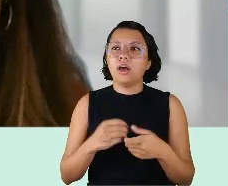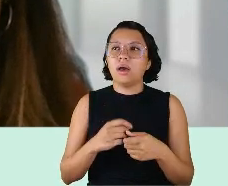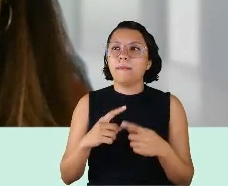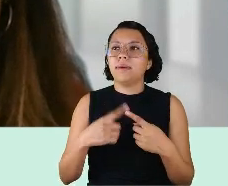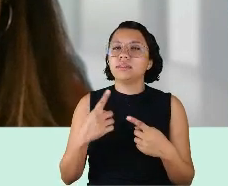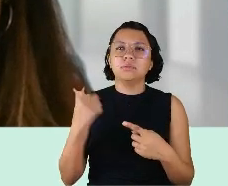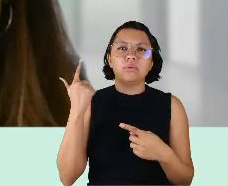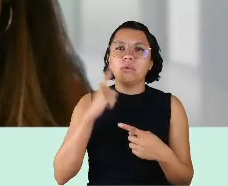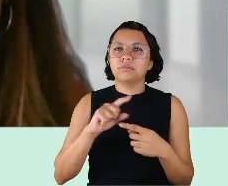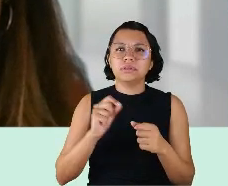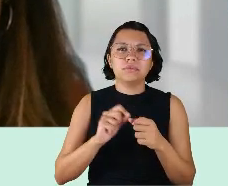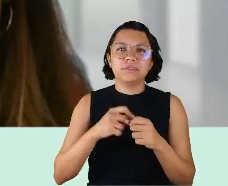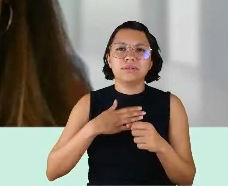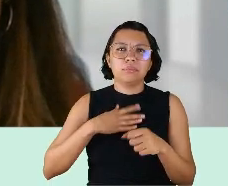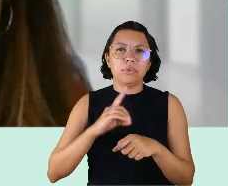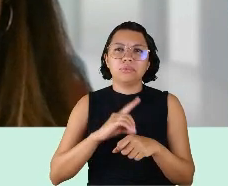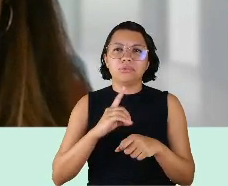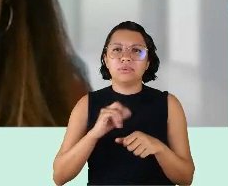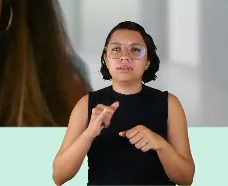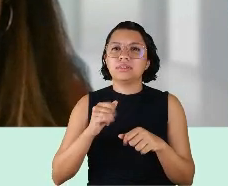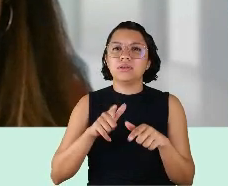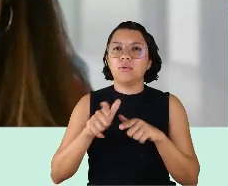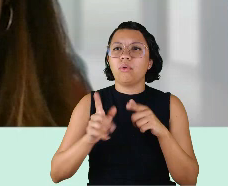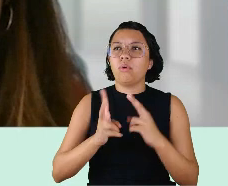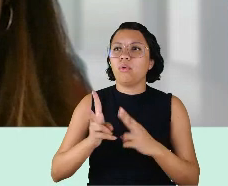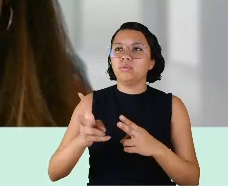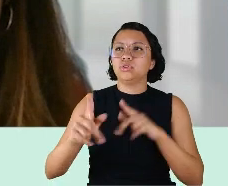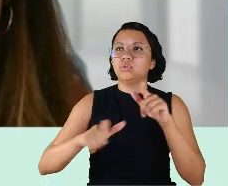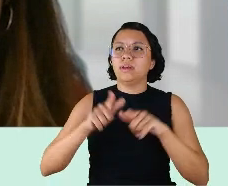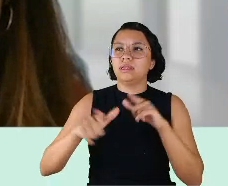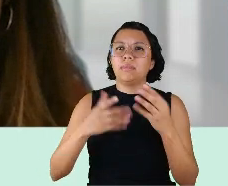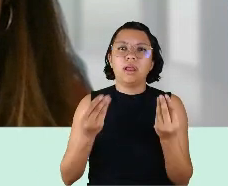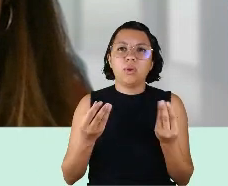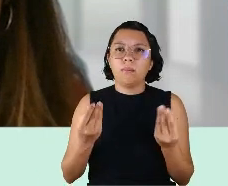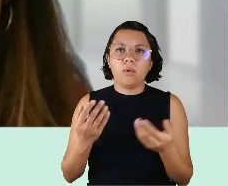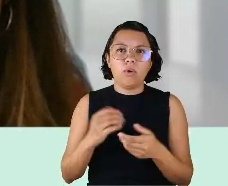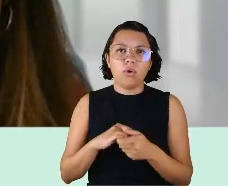não consigo fazer o meu doutorado se eu tiver que continuar trabalhando tanto.